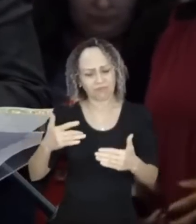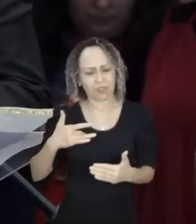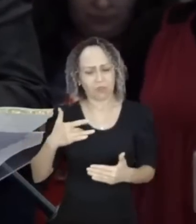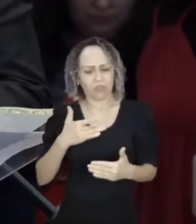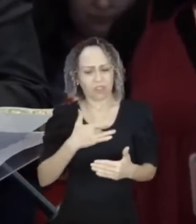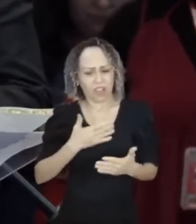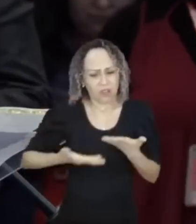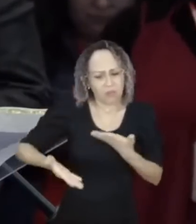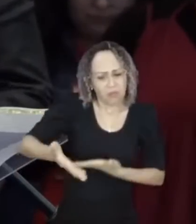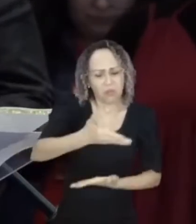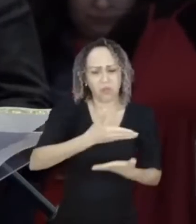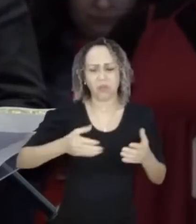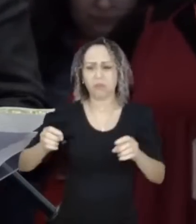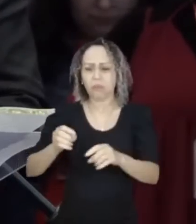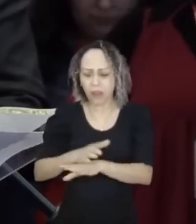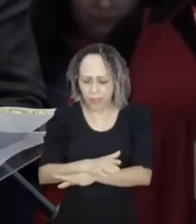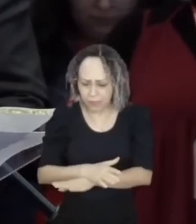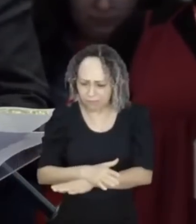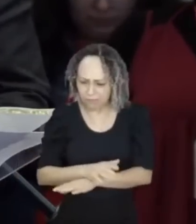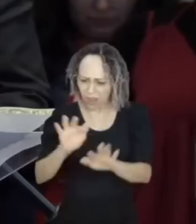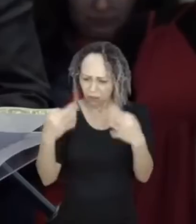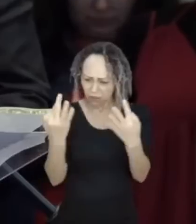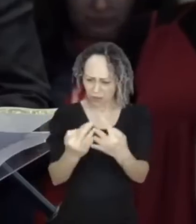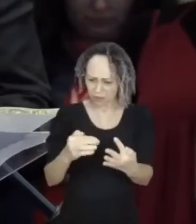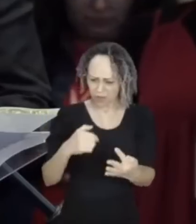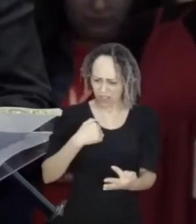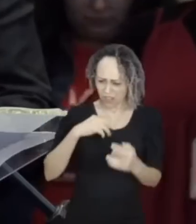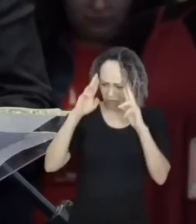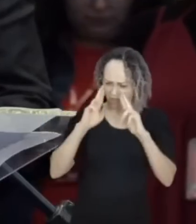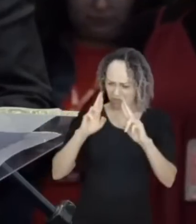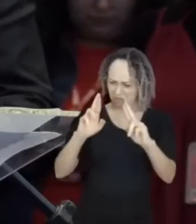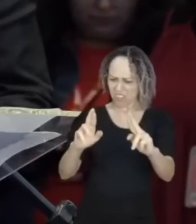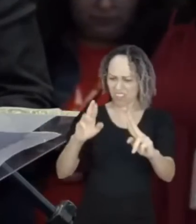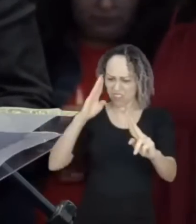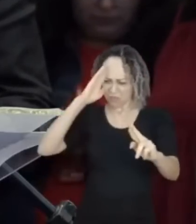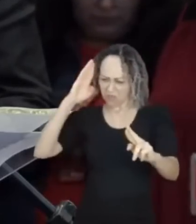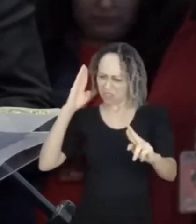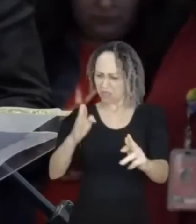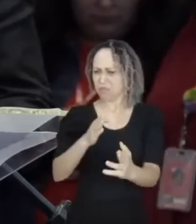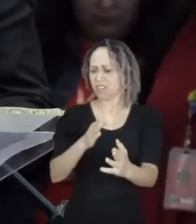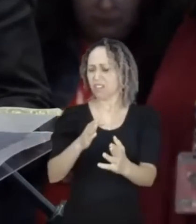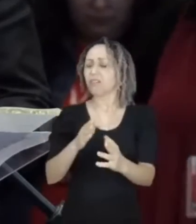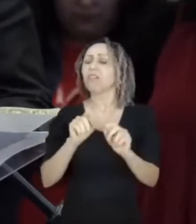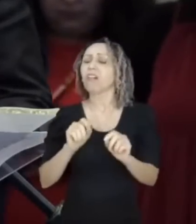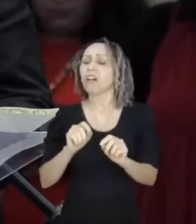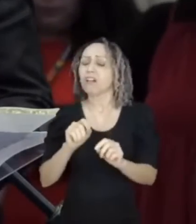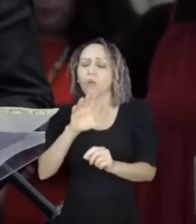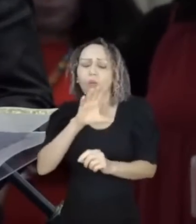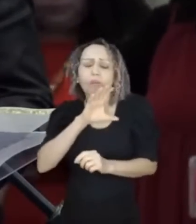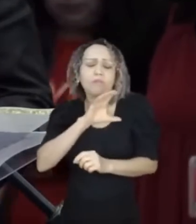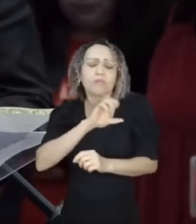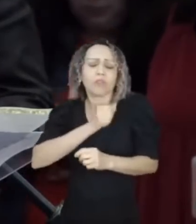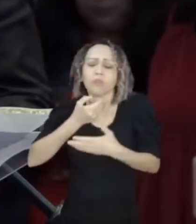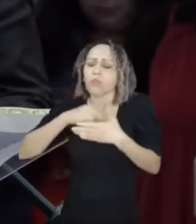respeito à família sempre foi um valor central na minha vida. Isso se reflete no profundo amor que dedico à minha esposa, aos meus